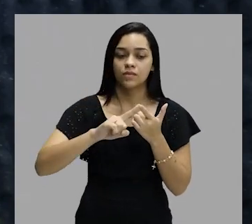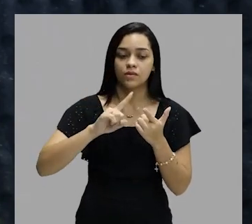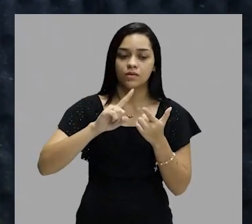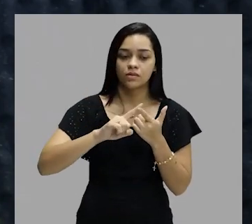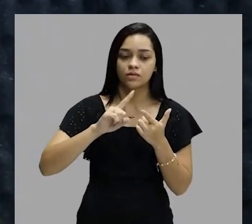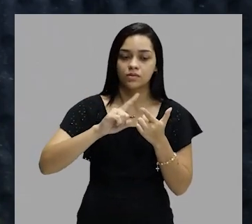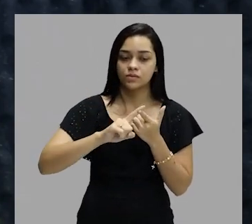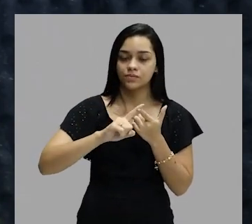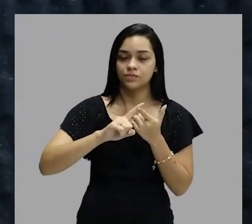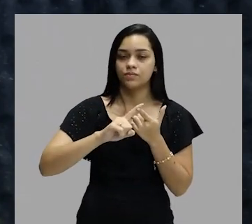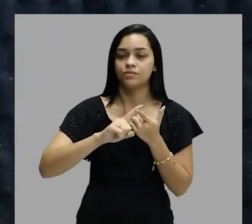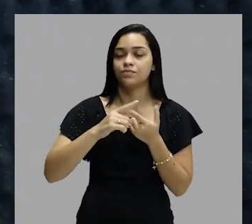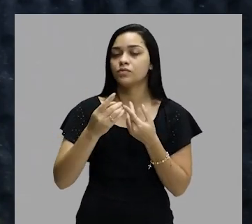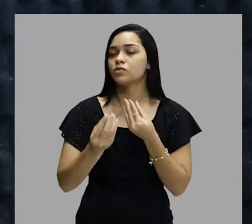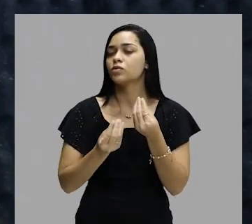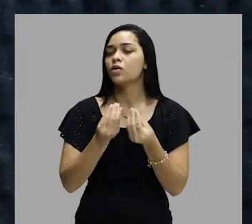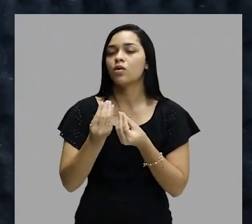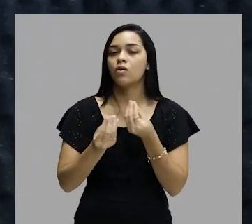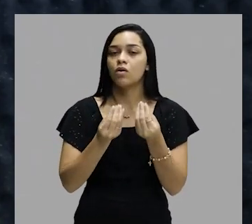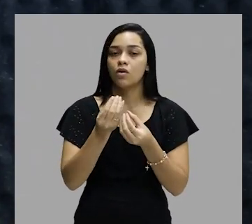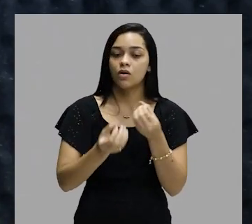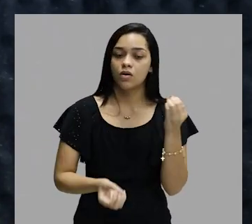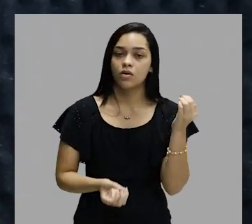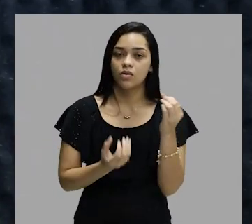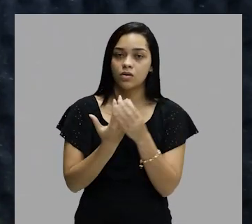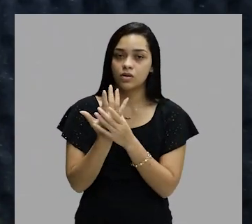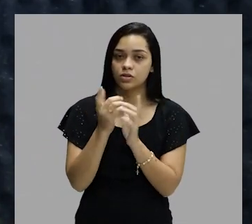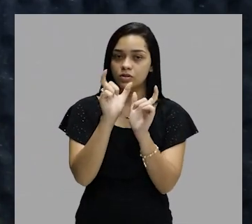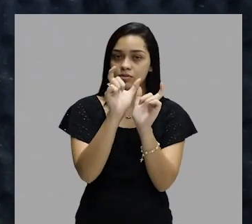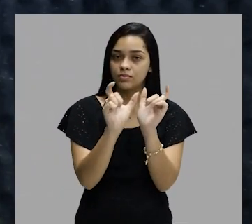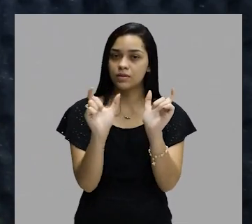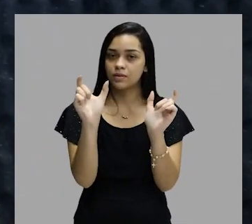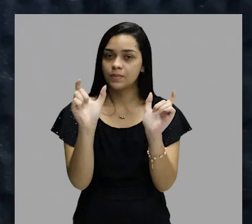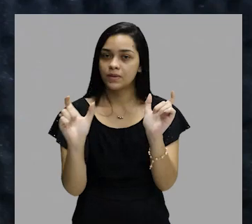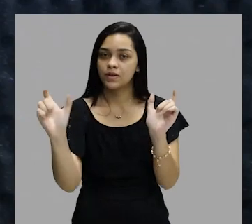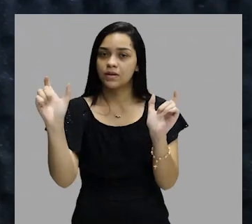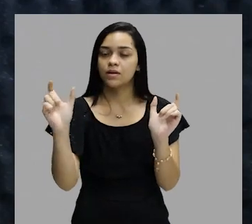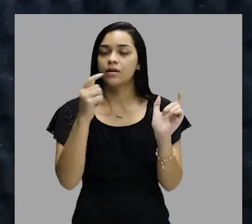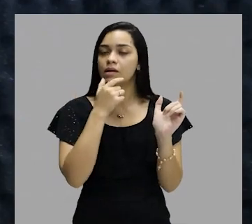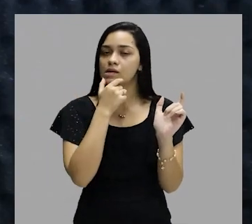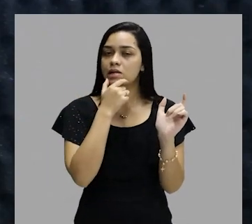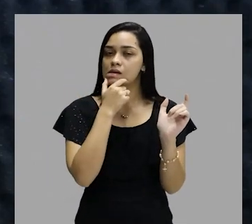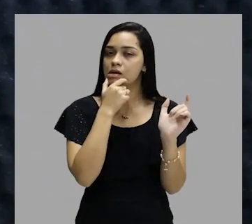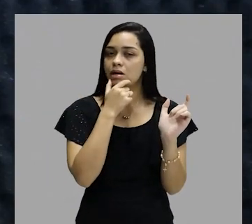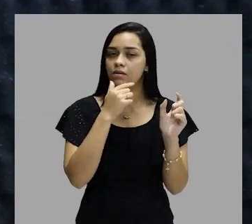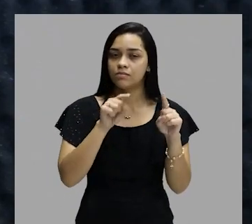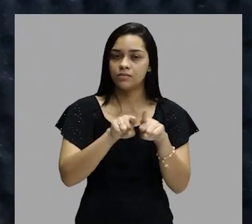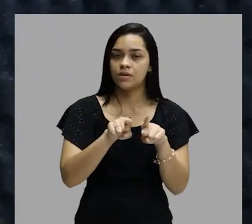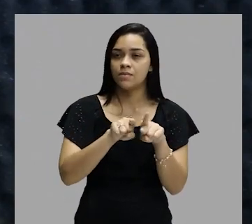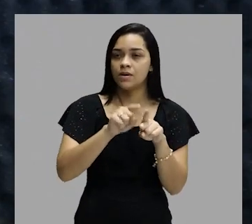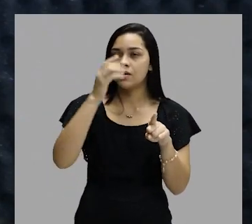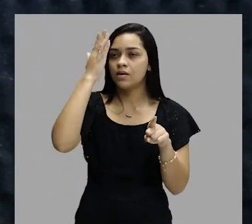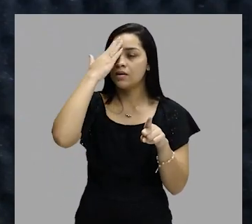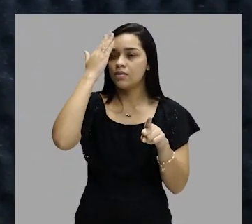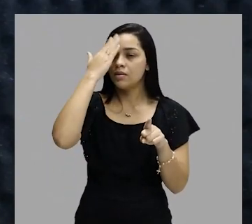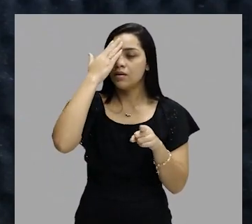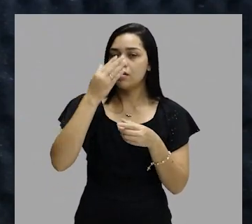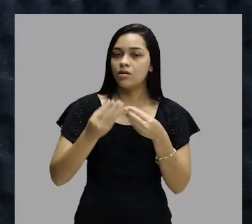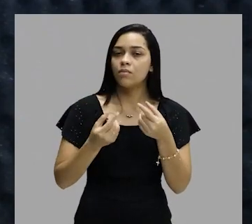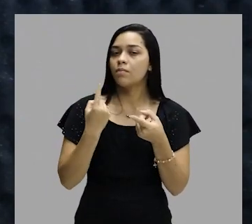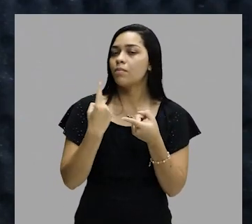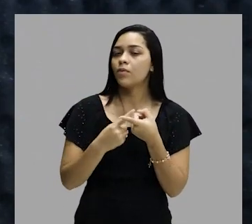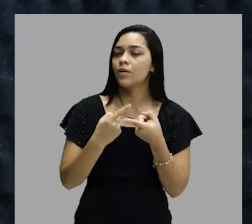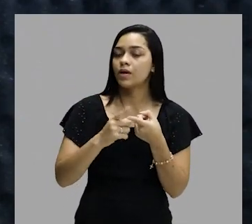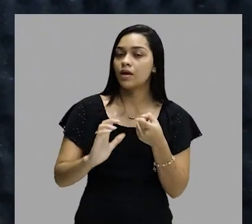depois, the origins of English words, a origem das palavras da língua inglesa, até para a gente entender um pouquinho melhor por